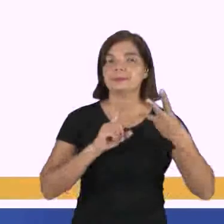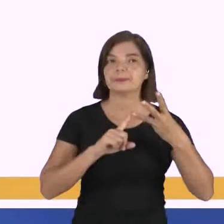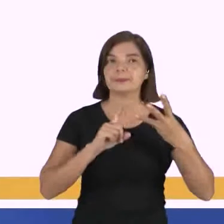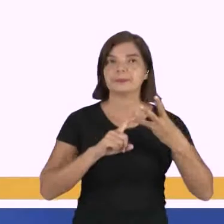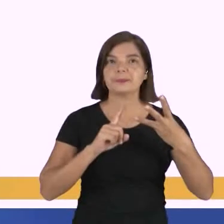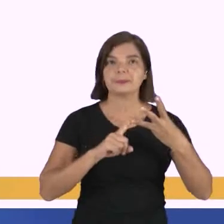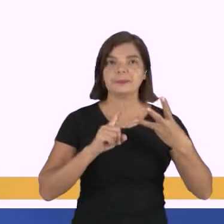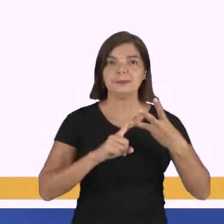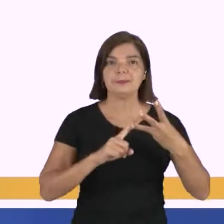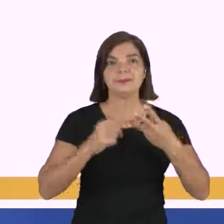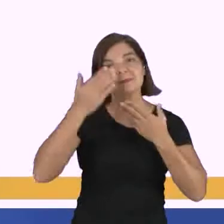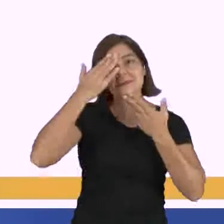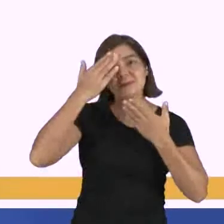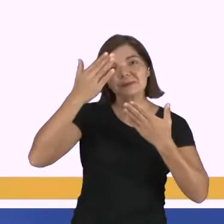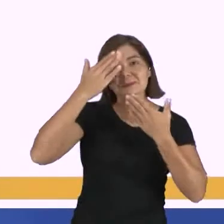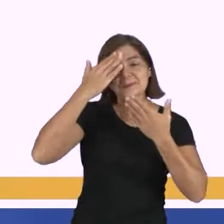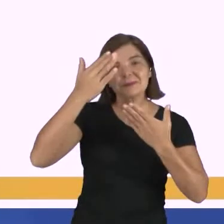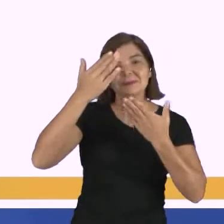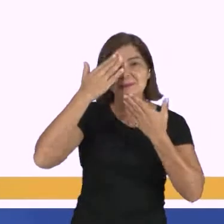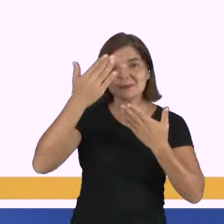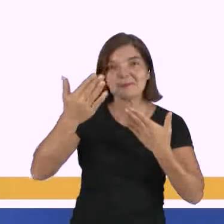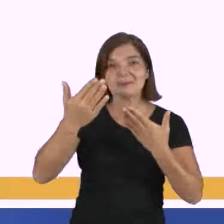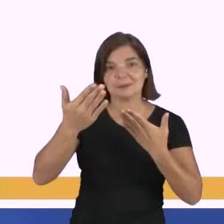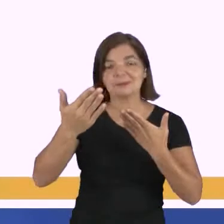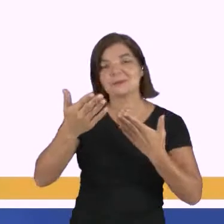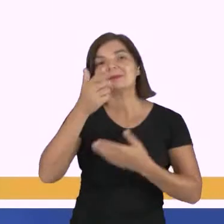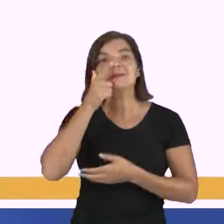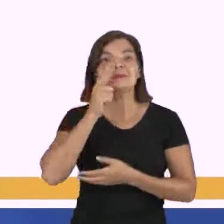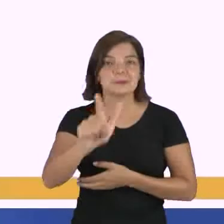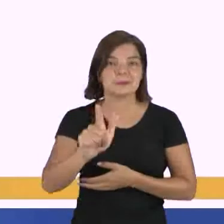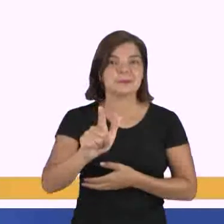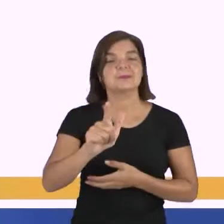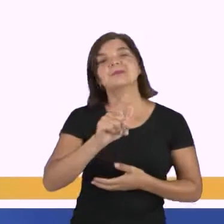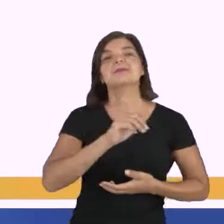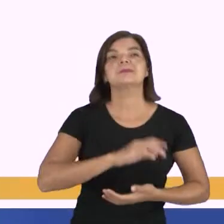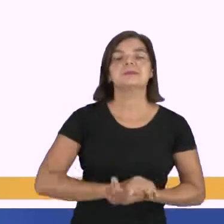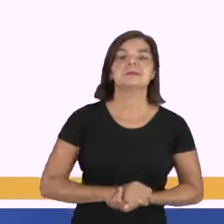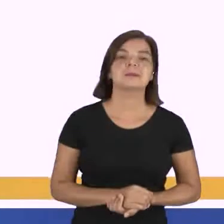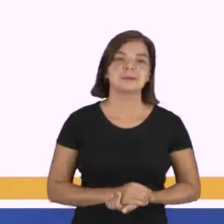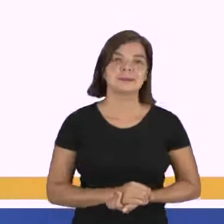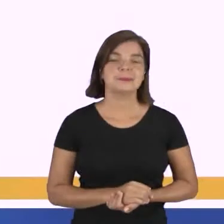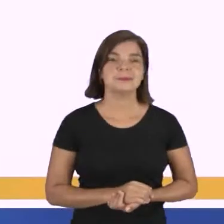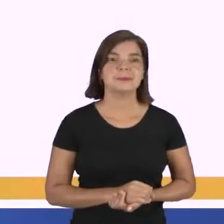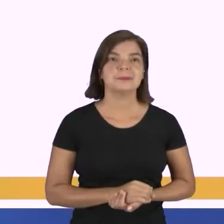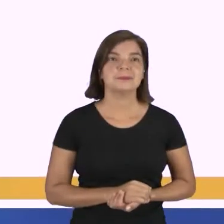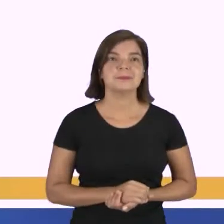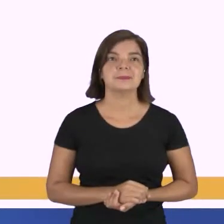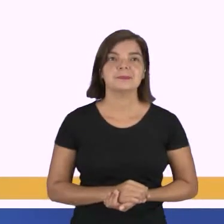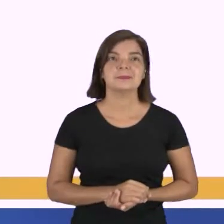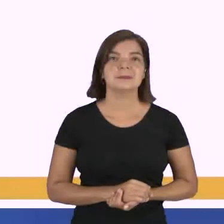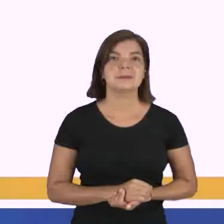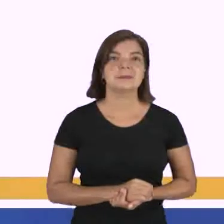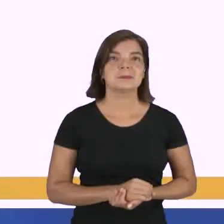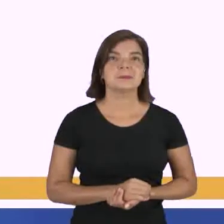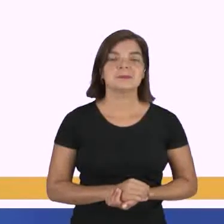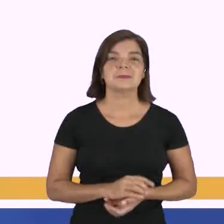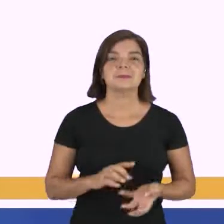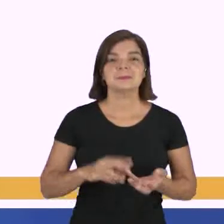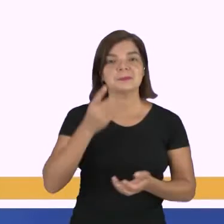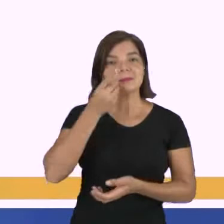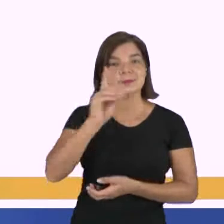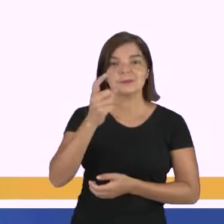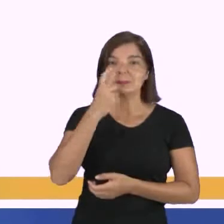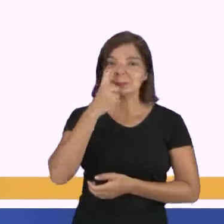terceira seria o Thanksgiving, que é quando as pessoas costumam se reunir em família para fazer a refeição e agradecer as conquistas. E por